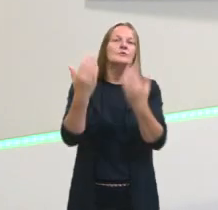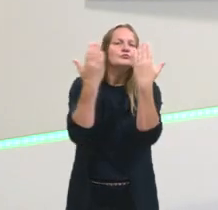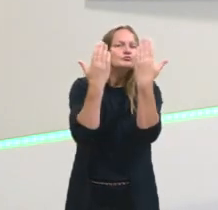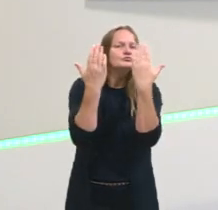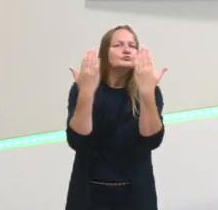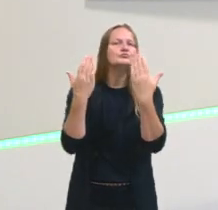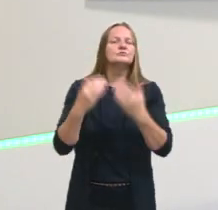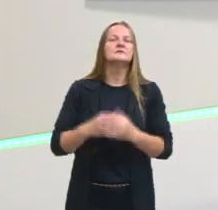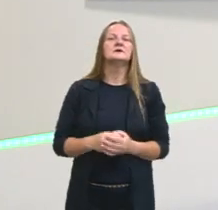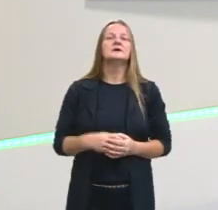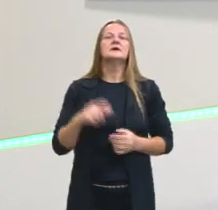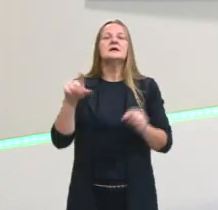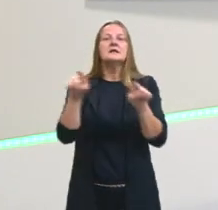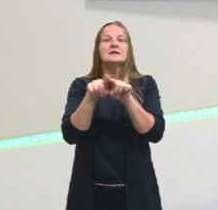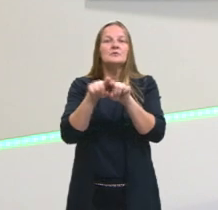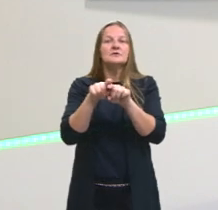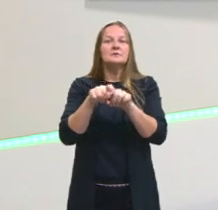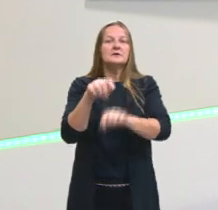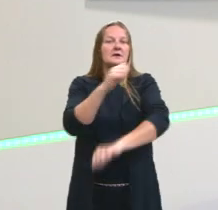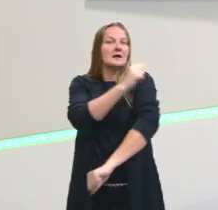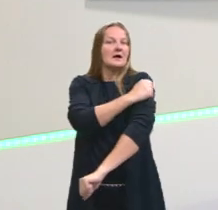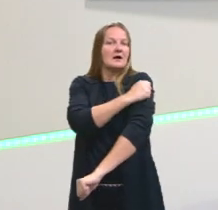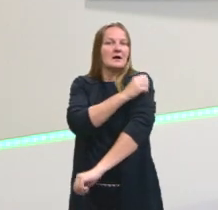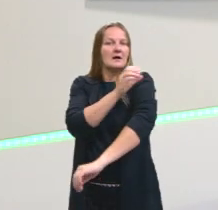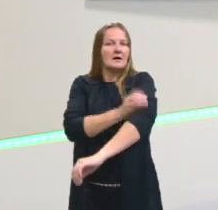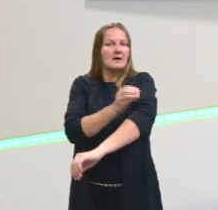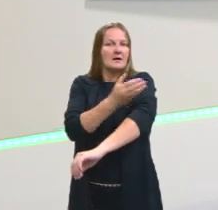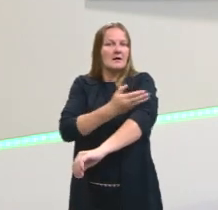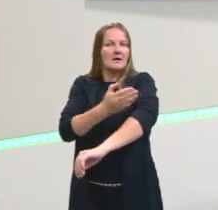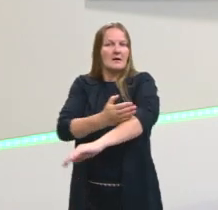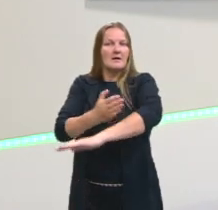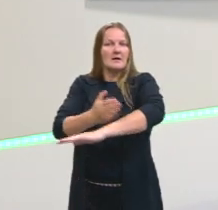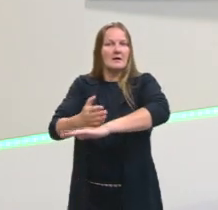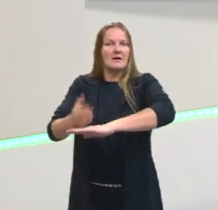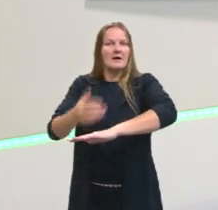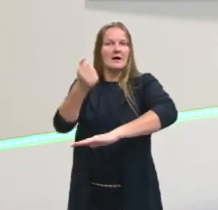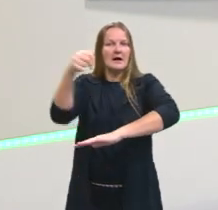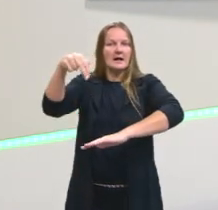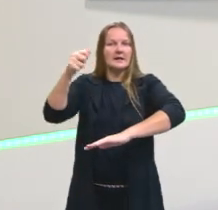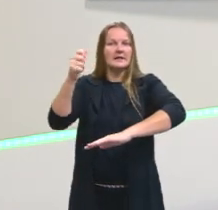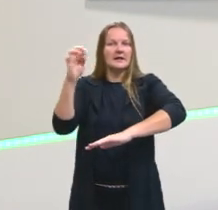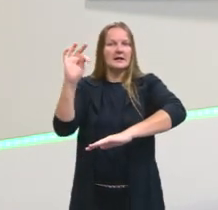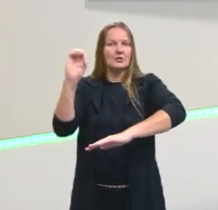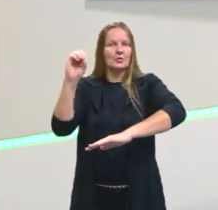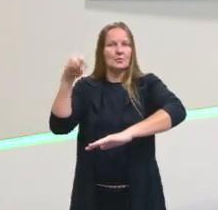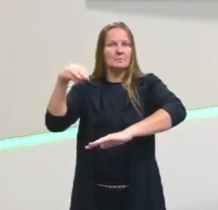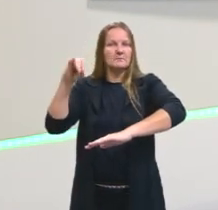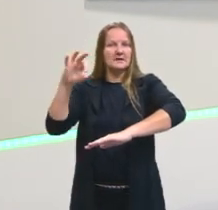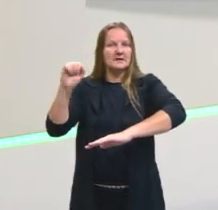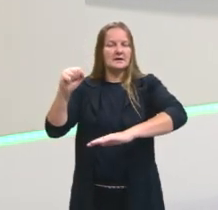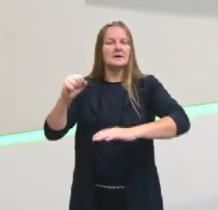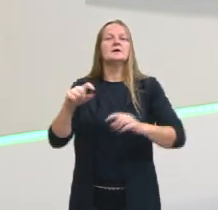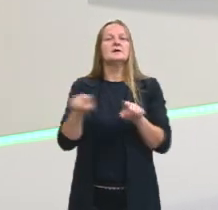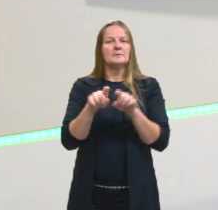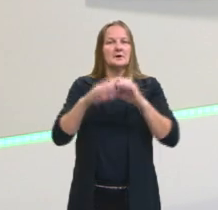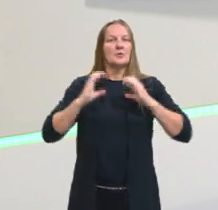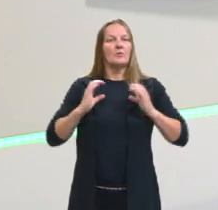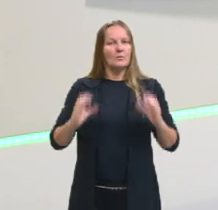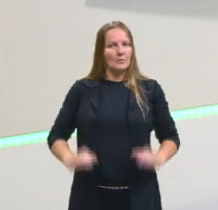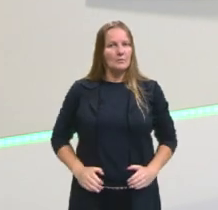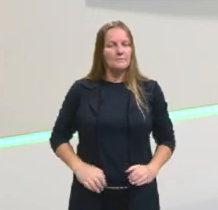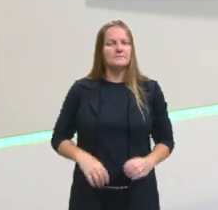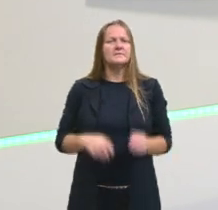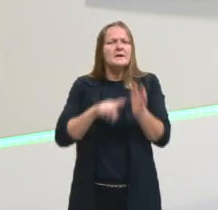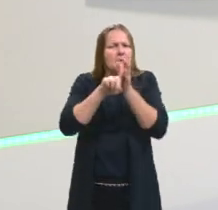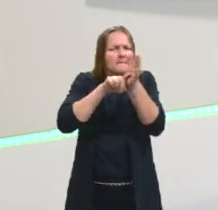semelhança vem também anatomia interna comportamentos vias bioquímicas